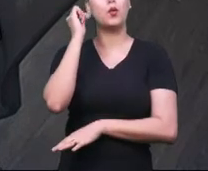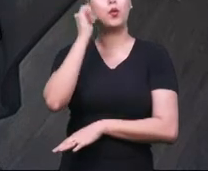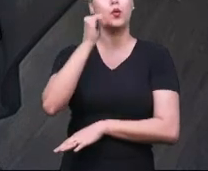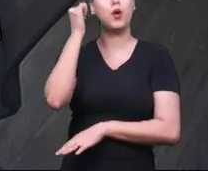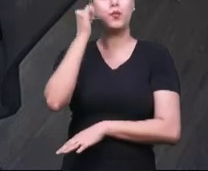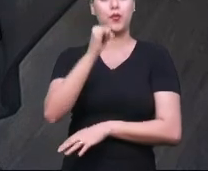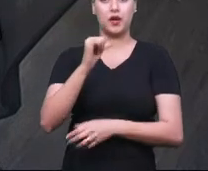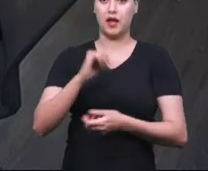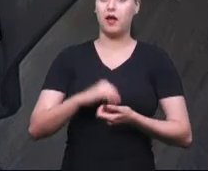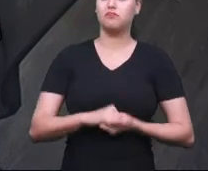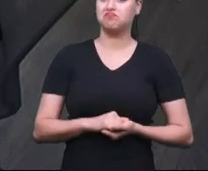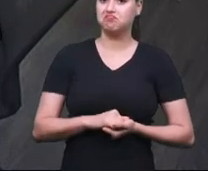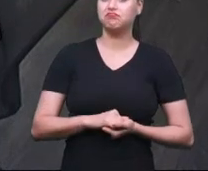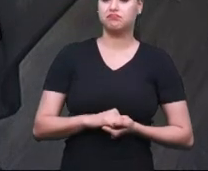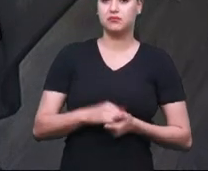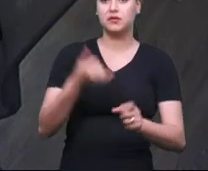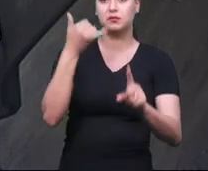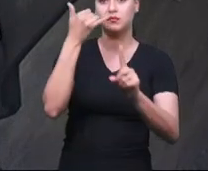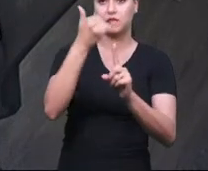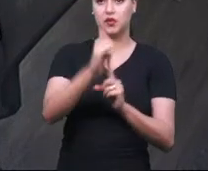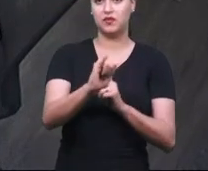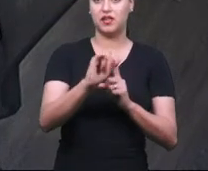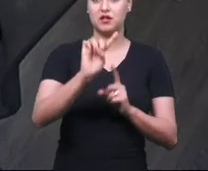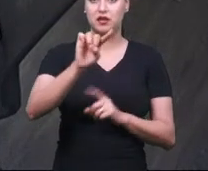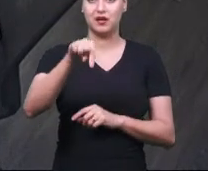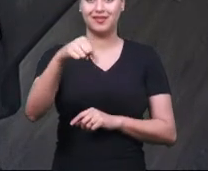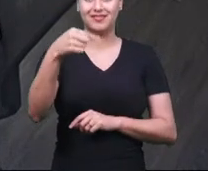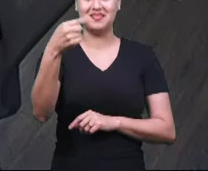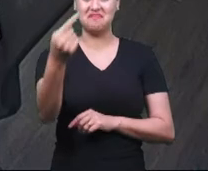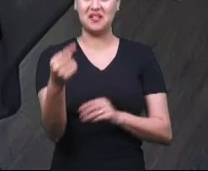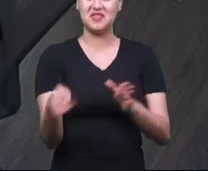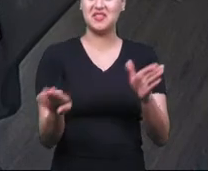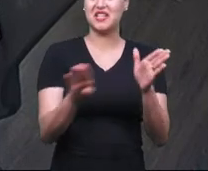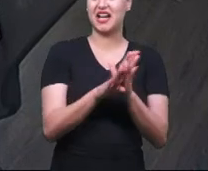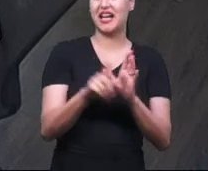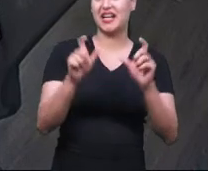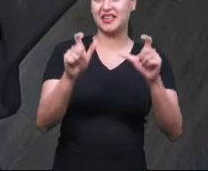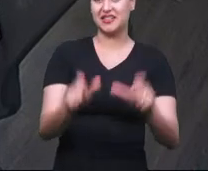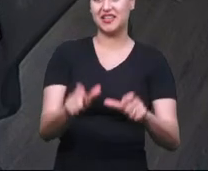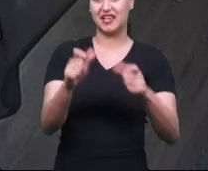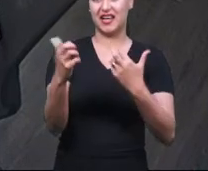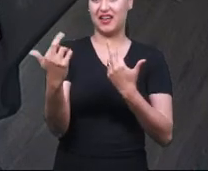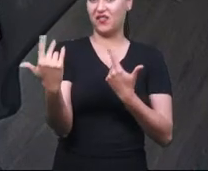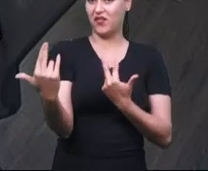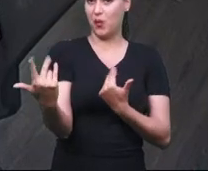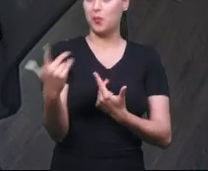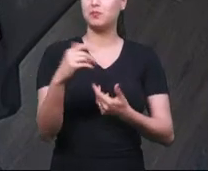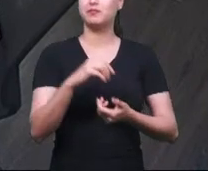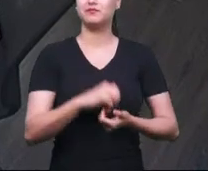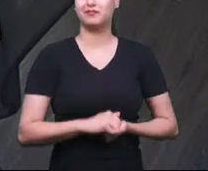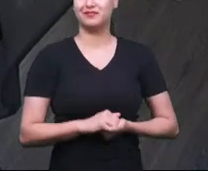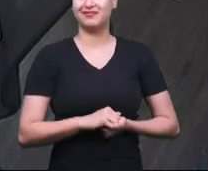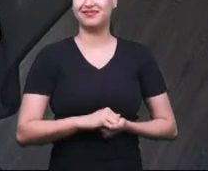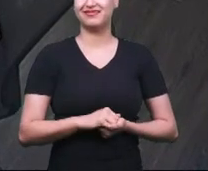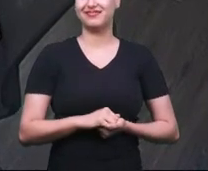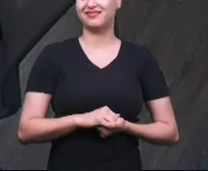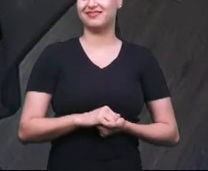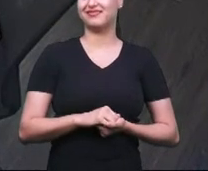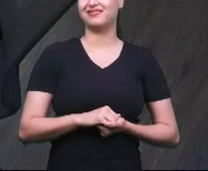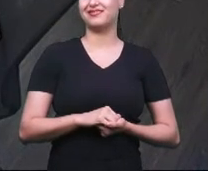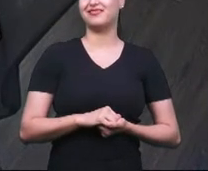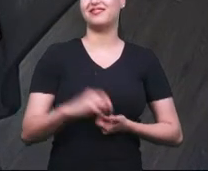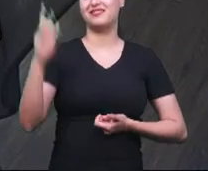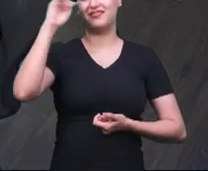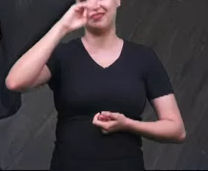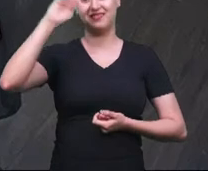sonho, profeticamente, e depois eu entrei no lugar, o senhor mostrando que tinha separado aquela igreja para